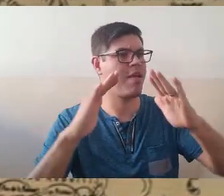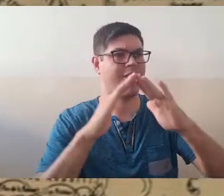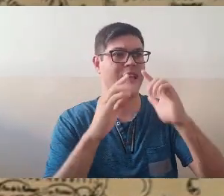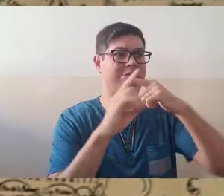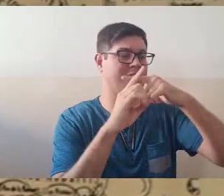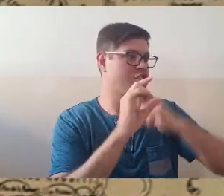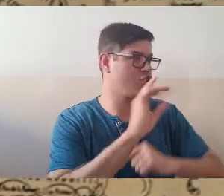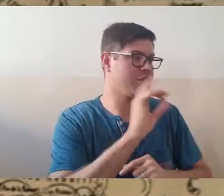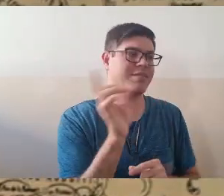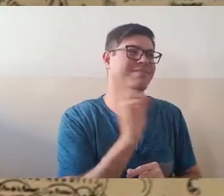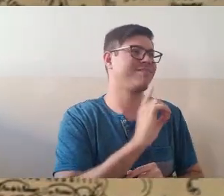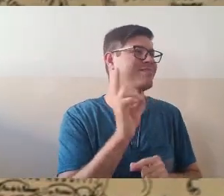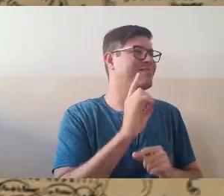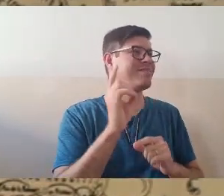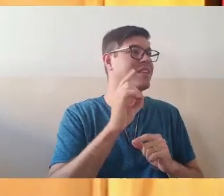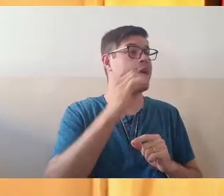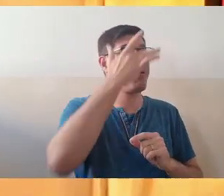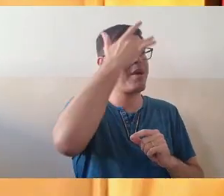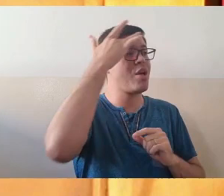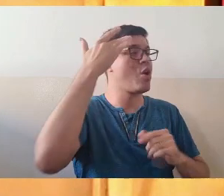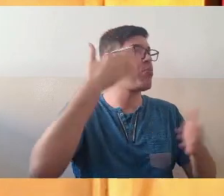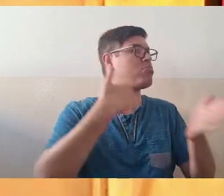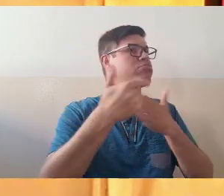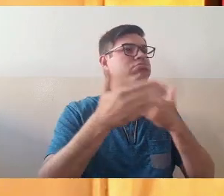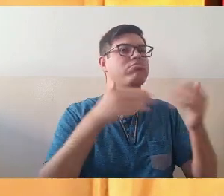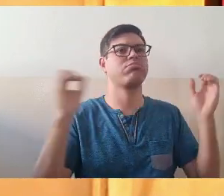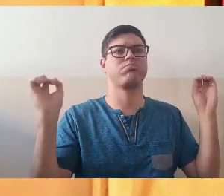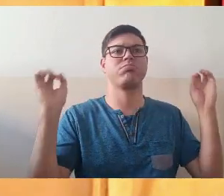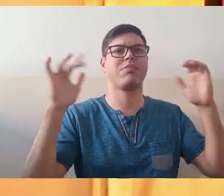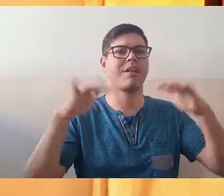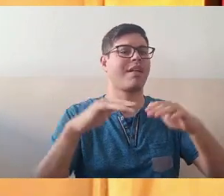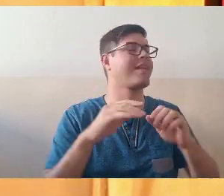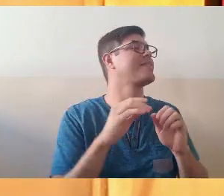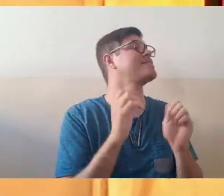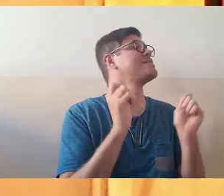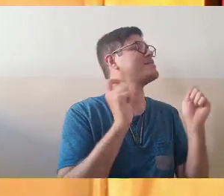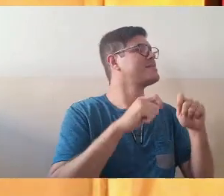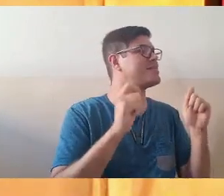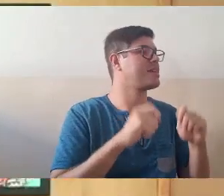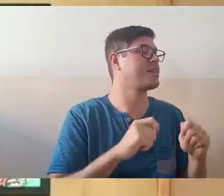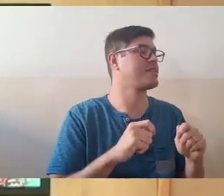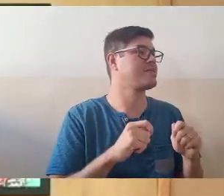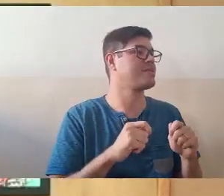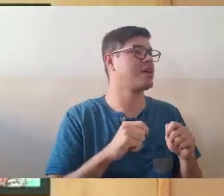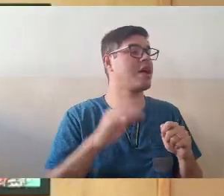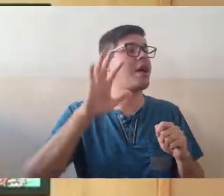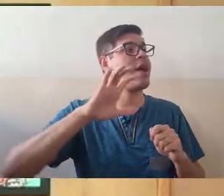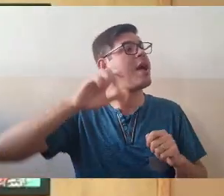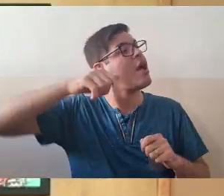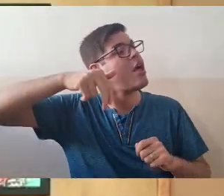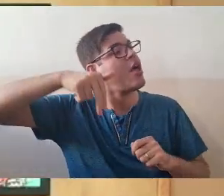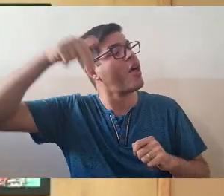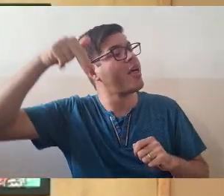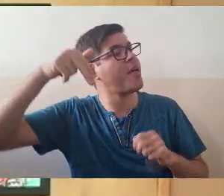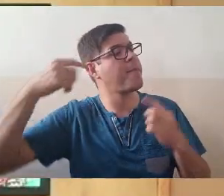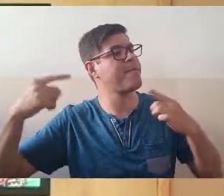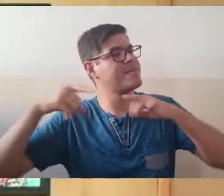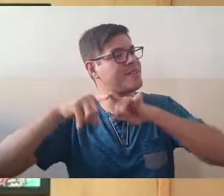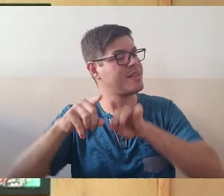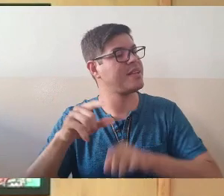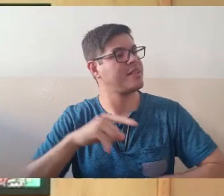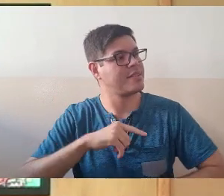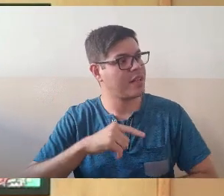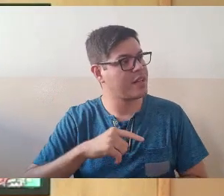Não, né? E das igrejas, posso dizer. Exatamente. Porque não é uma igreja. Na Zona Norte, nós temos uma parceria firmada já